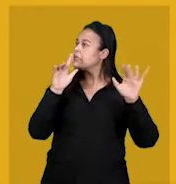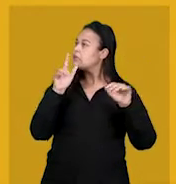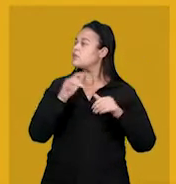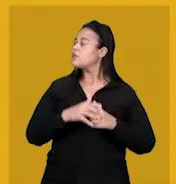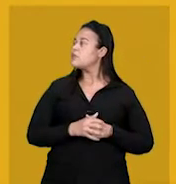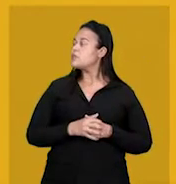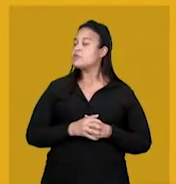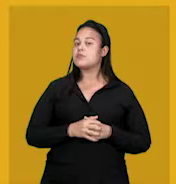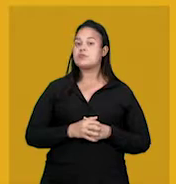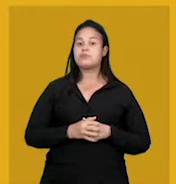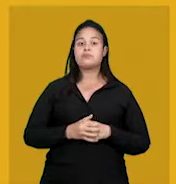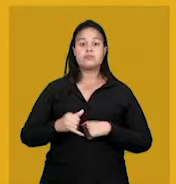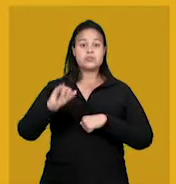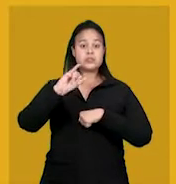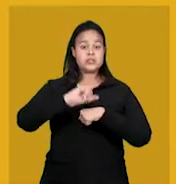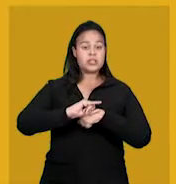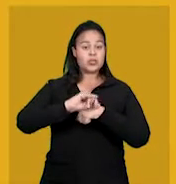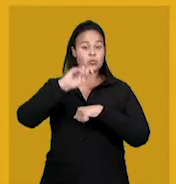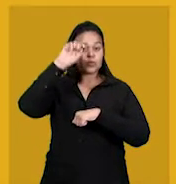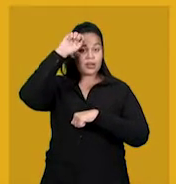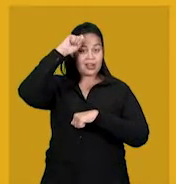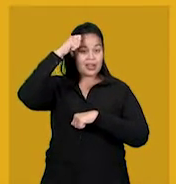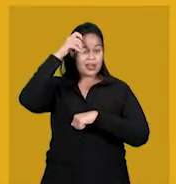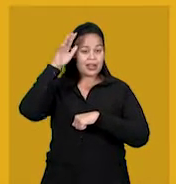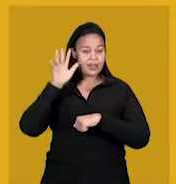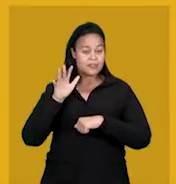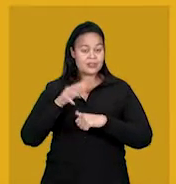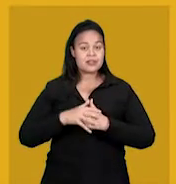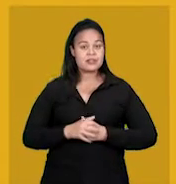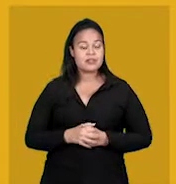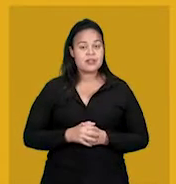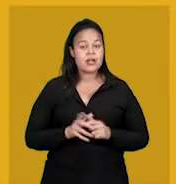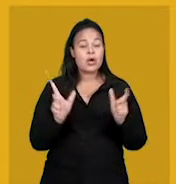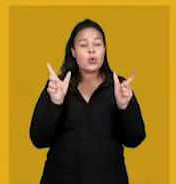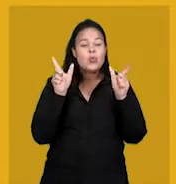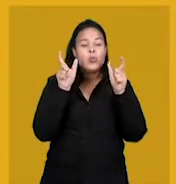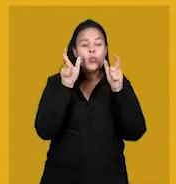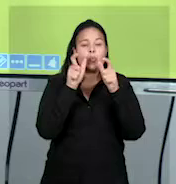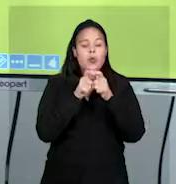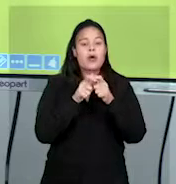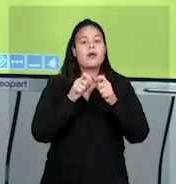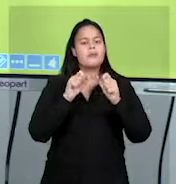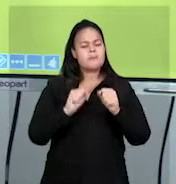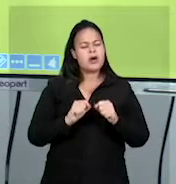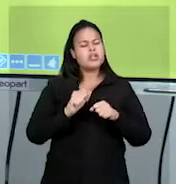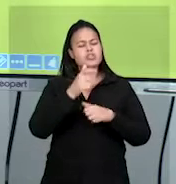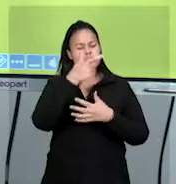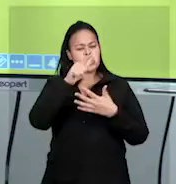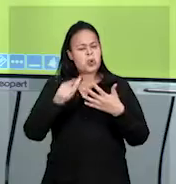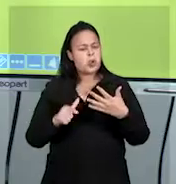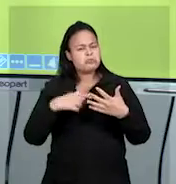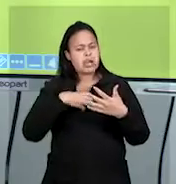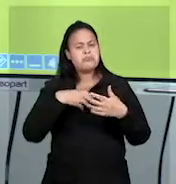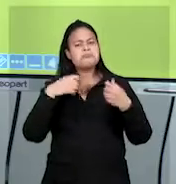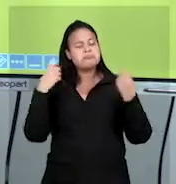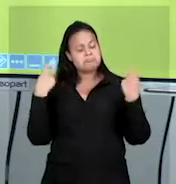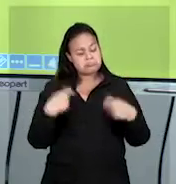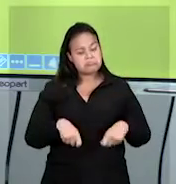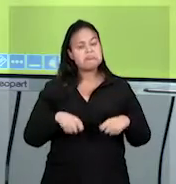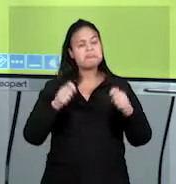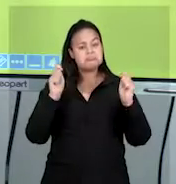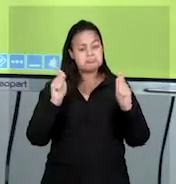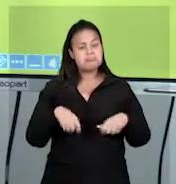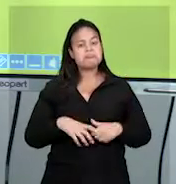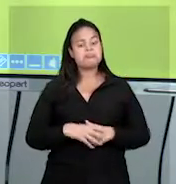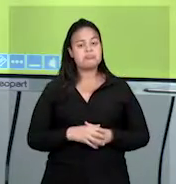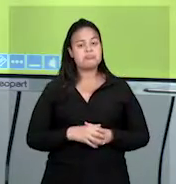no centro da África, eu tenho IDH mais baixo. Eu poderia fazer esse mapa de outra forma? Poderia. Eu poderia, por exemplo, colocar